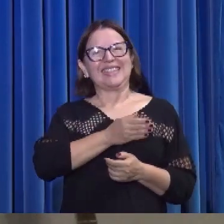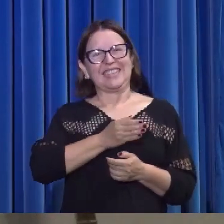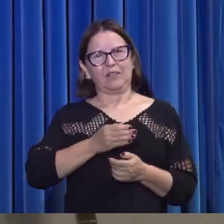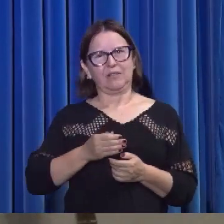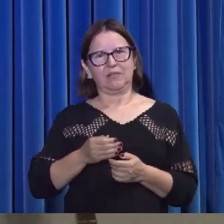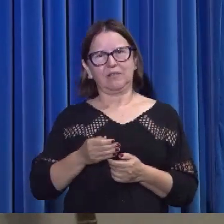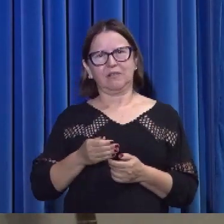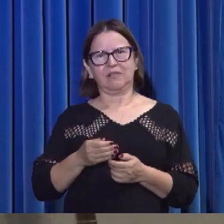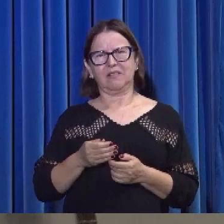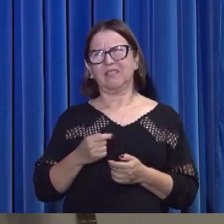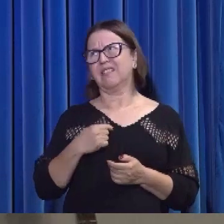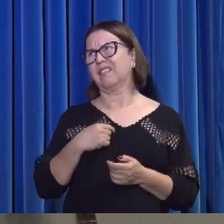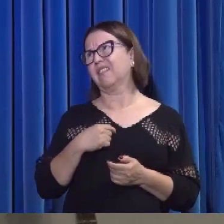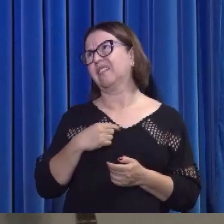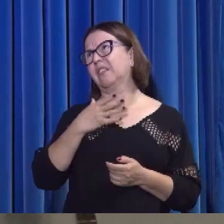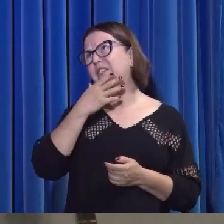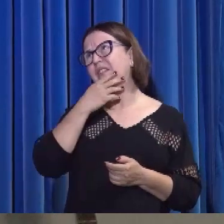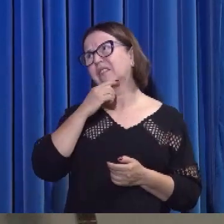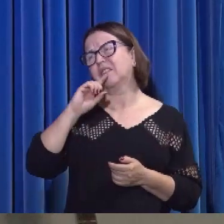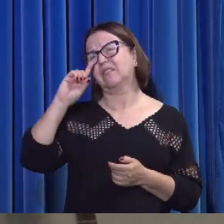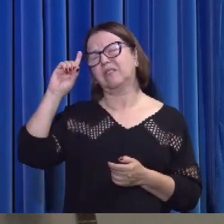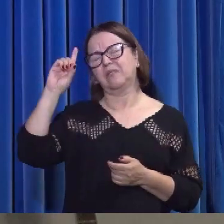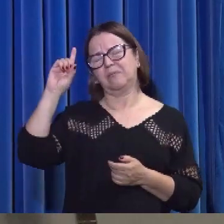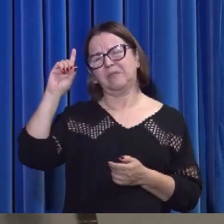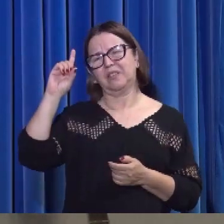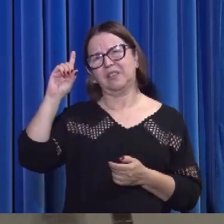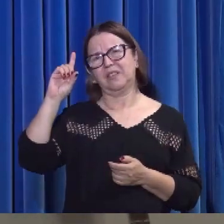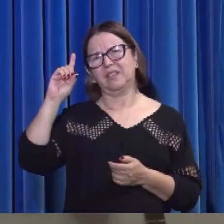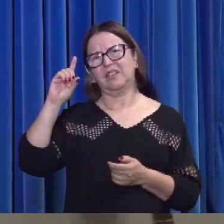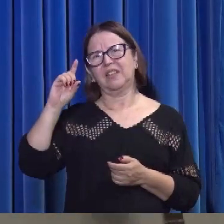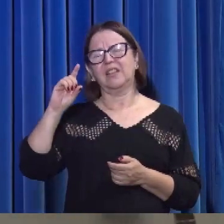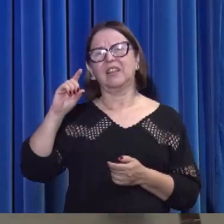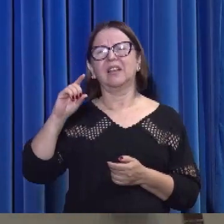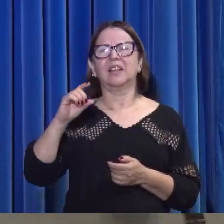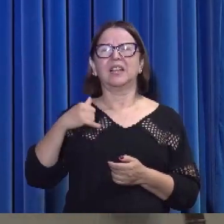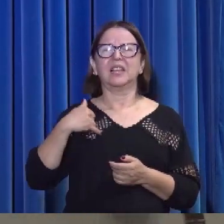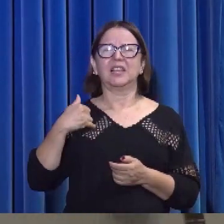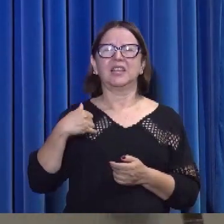Meu pai, senhora já com 80 e tantos anos,